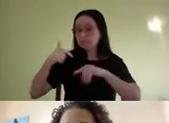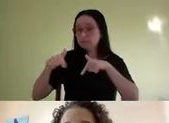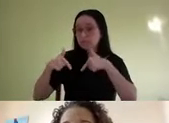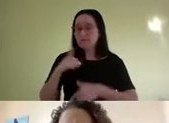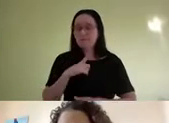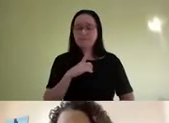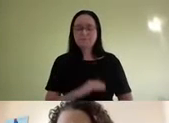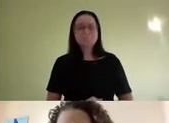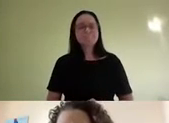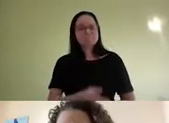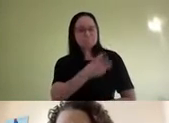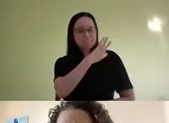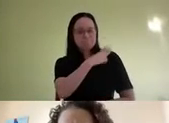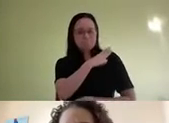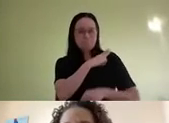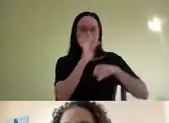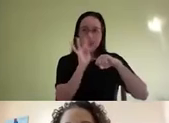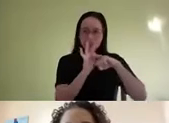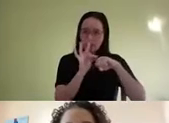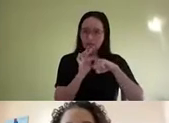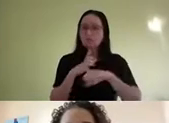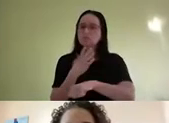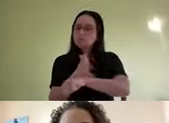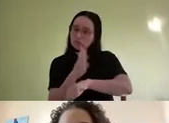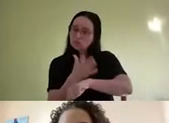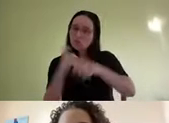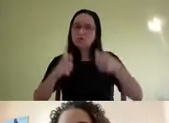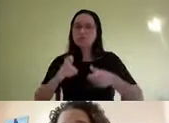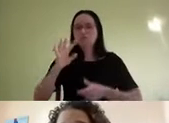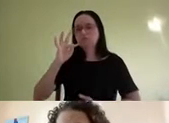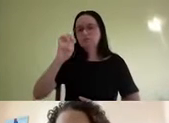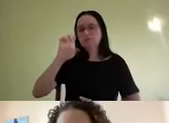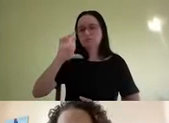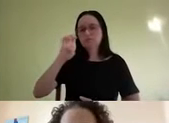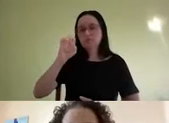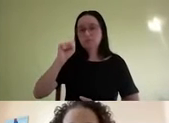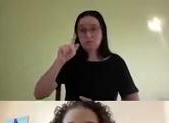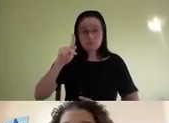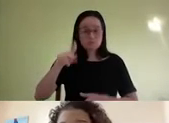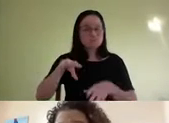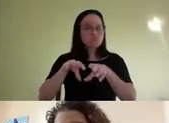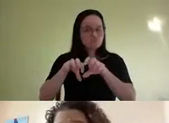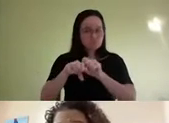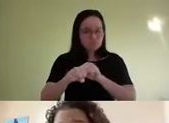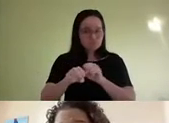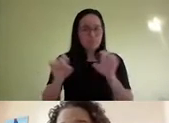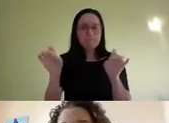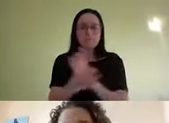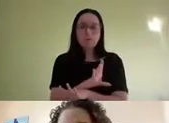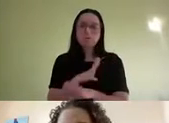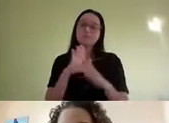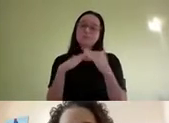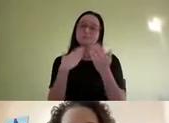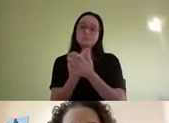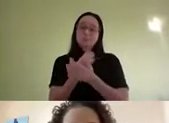técnico, fiz o estágio na Telesp e depois de me formar, como eu estudava em escola pública,